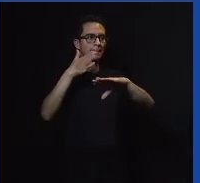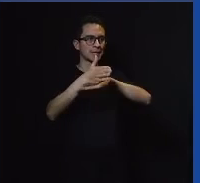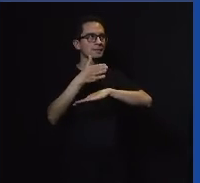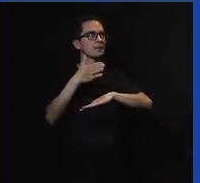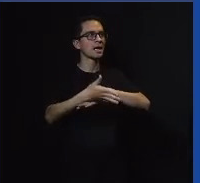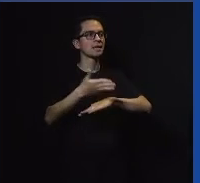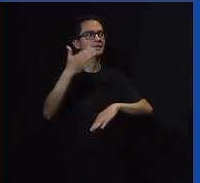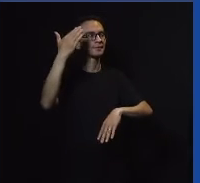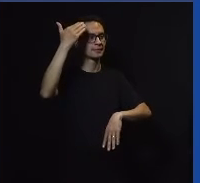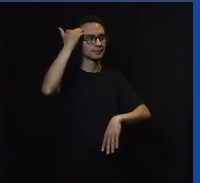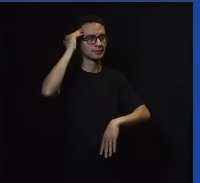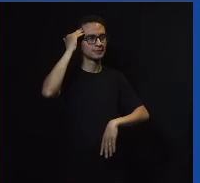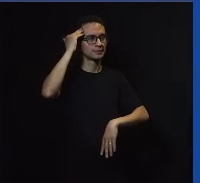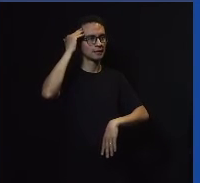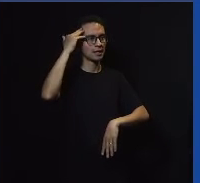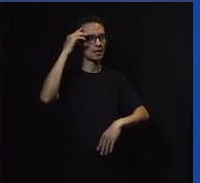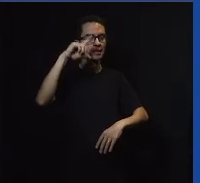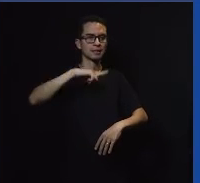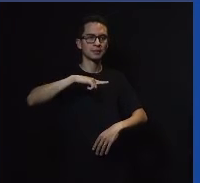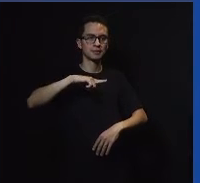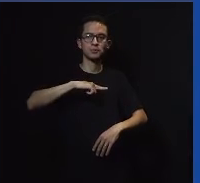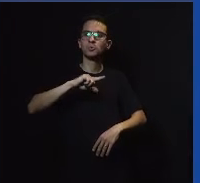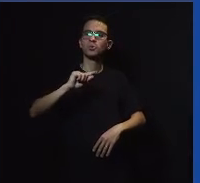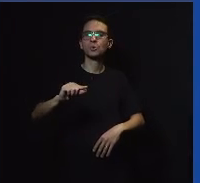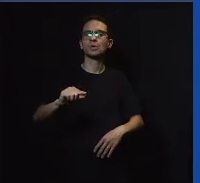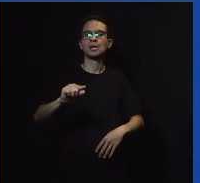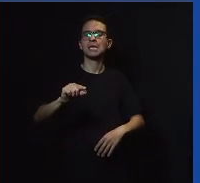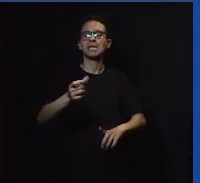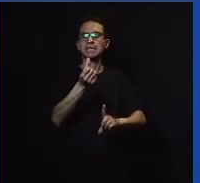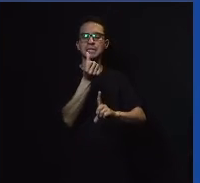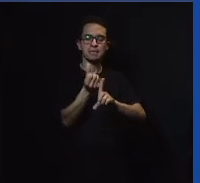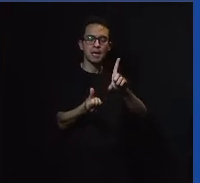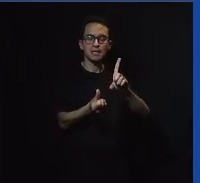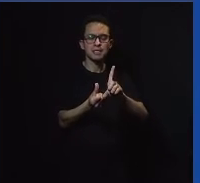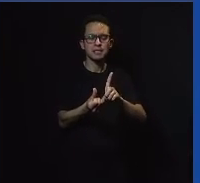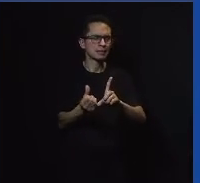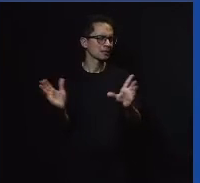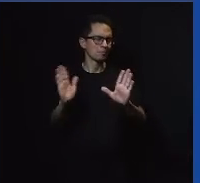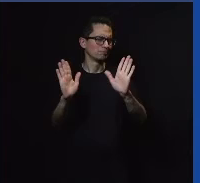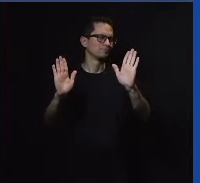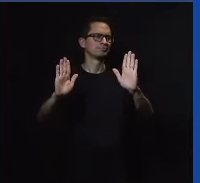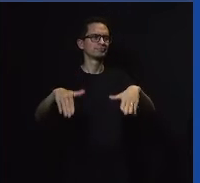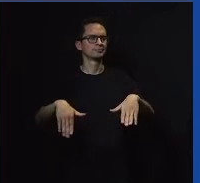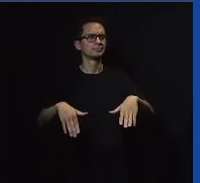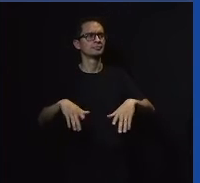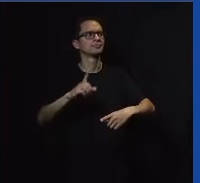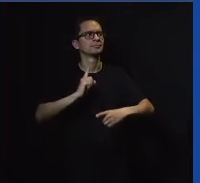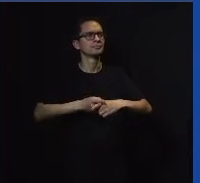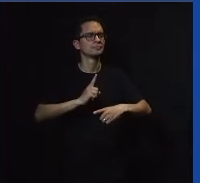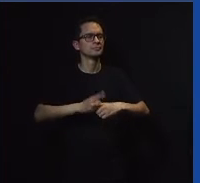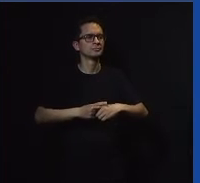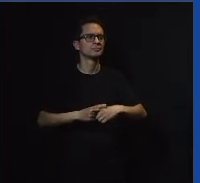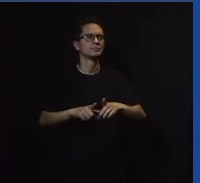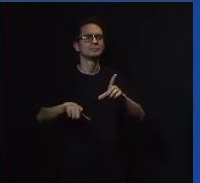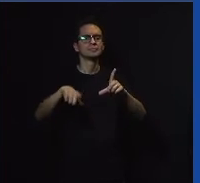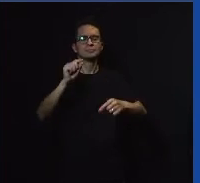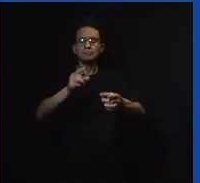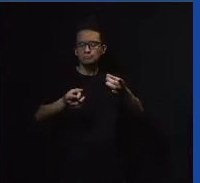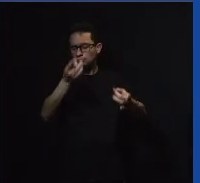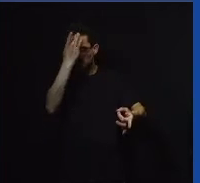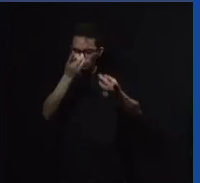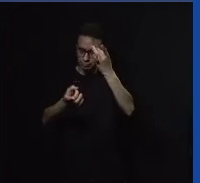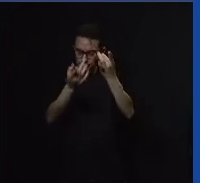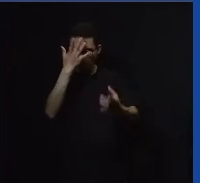ficou doutrinando essa pessoa durante 6 meses, né? Foi porque a gente ficou fazendo ele decorar essa fala, porque a gente